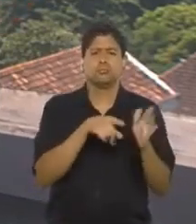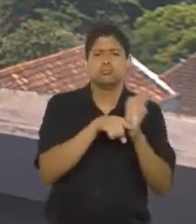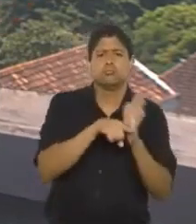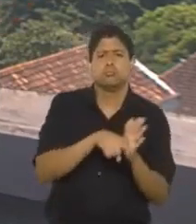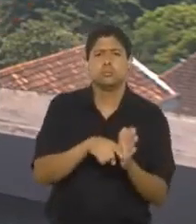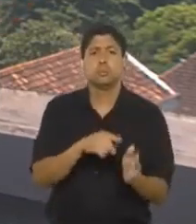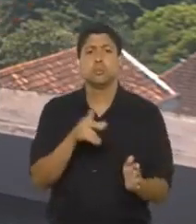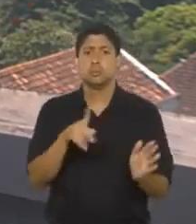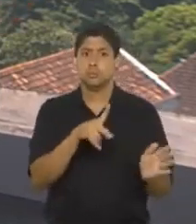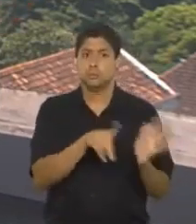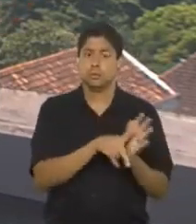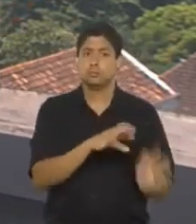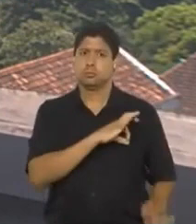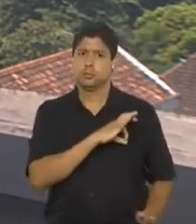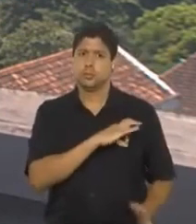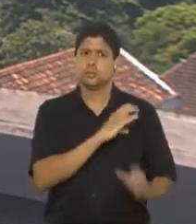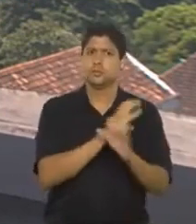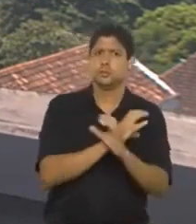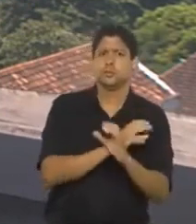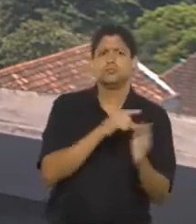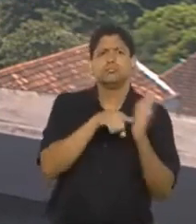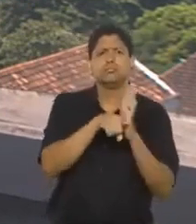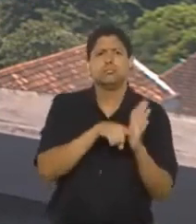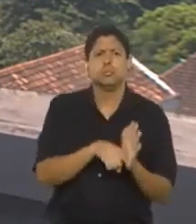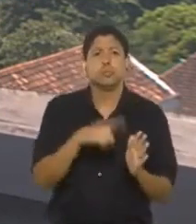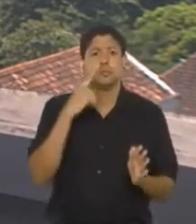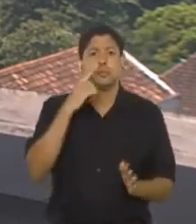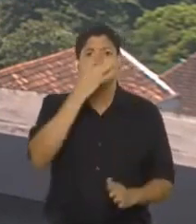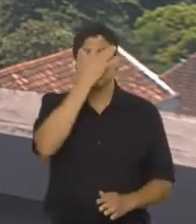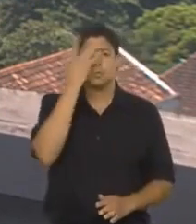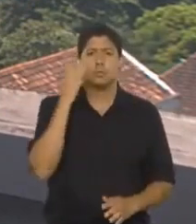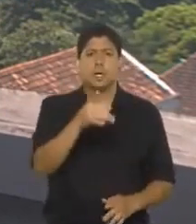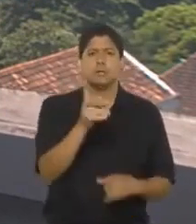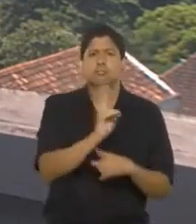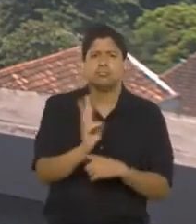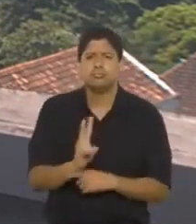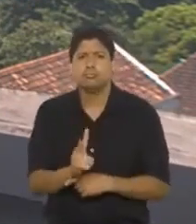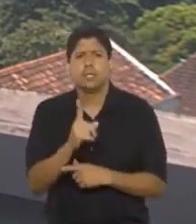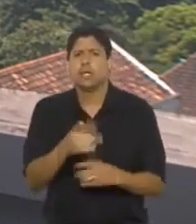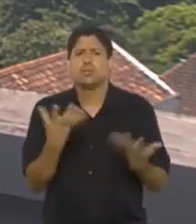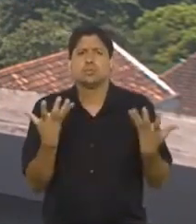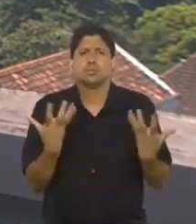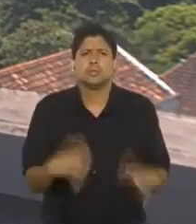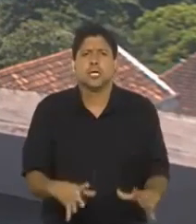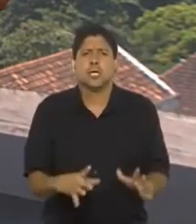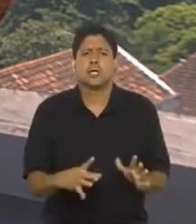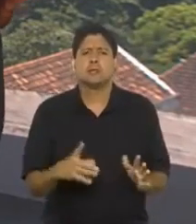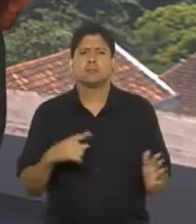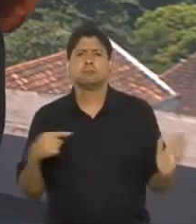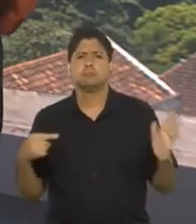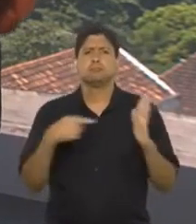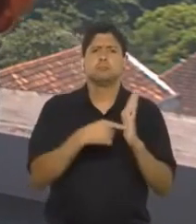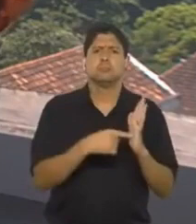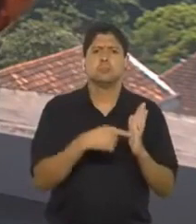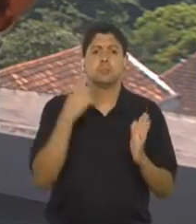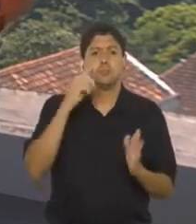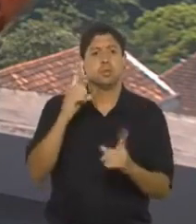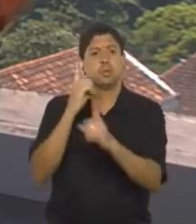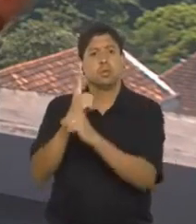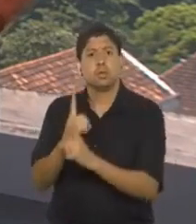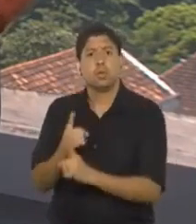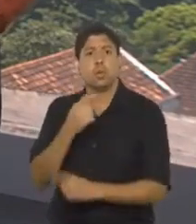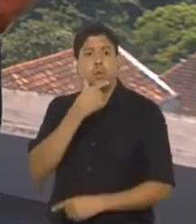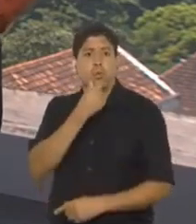Civil instaurou um procedimento para apurar a conduta de um inspetor que teria se recusado a registrar uma denúncia